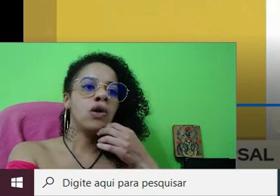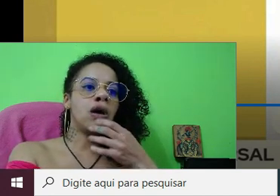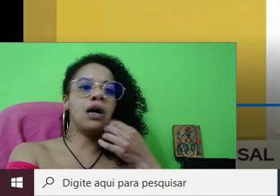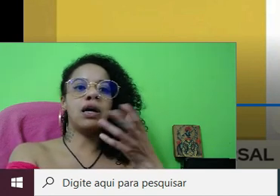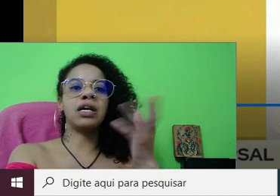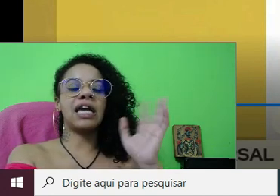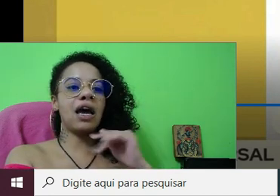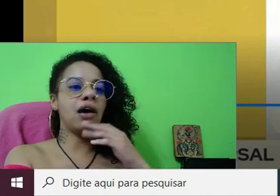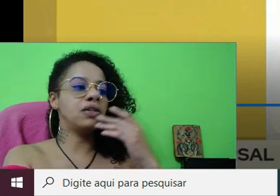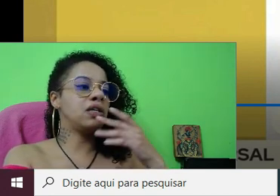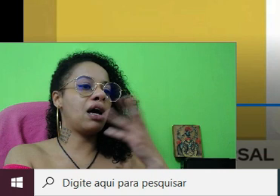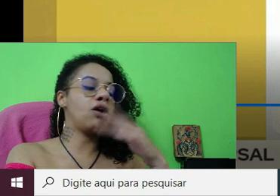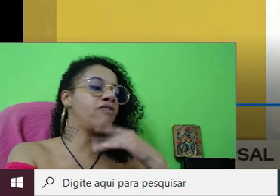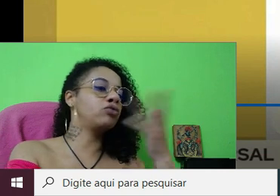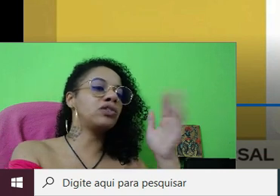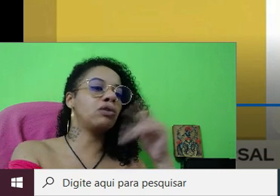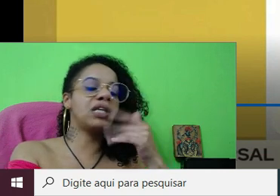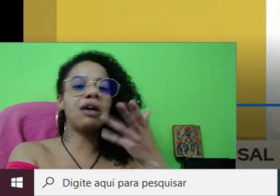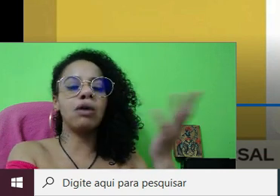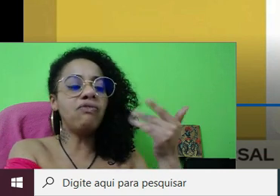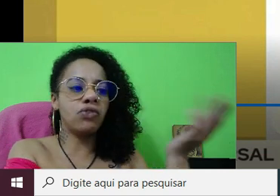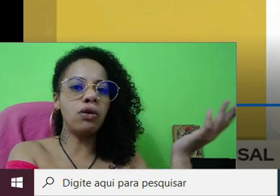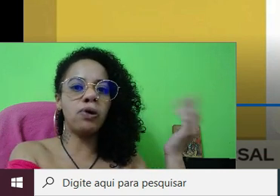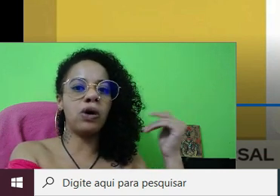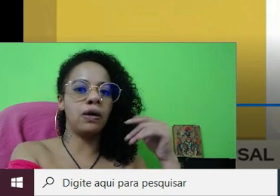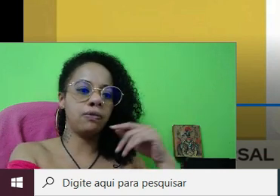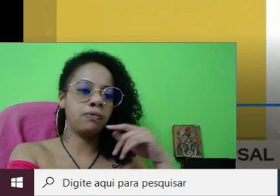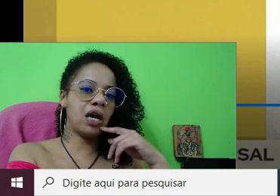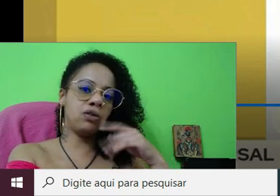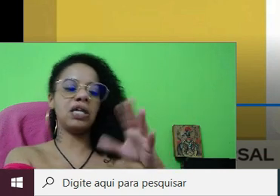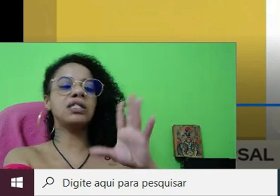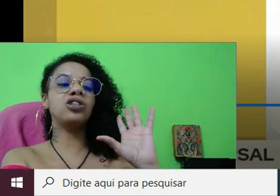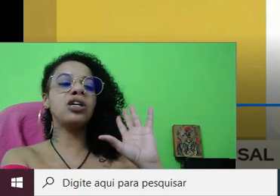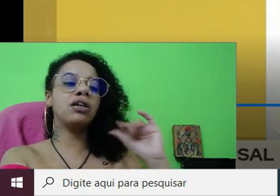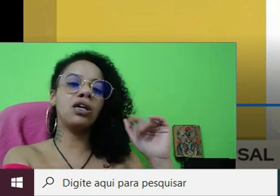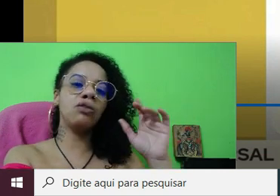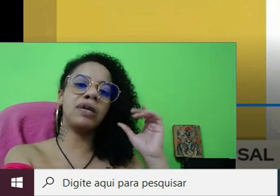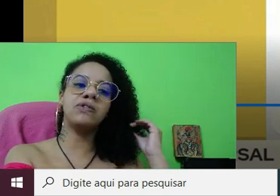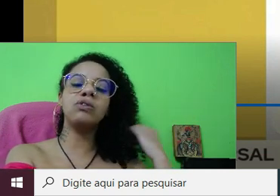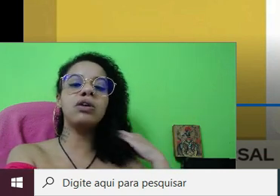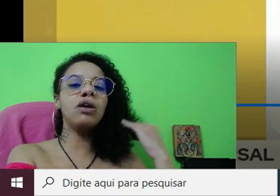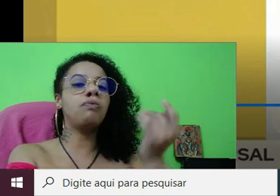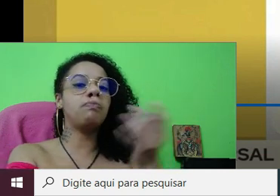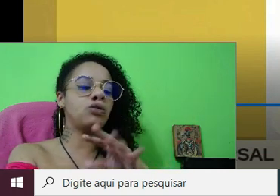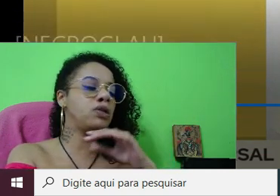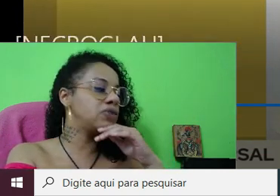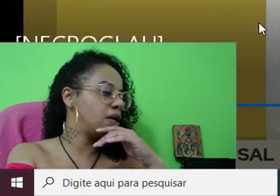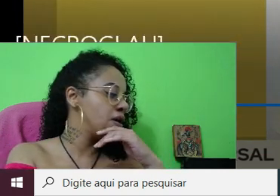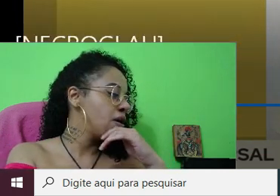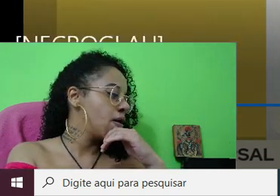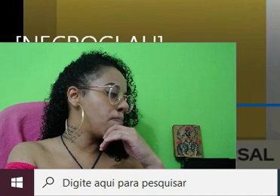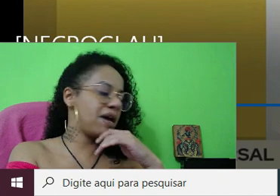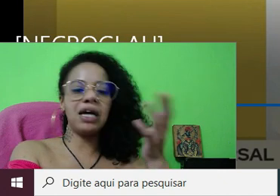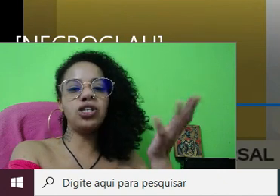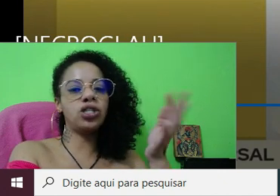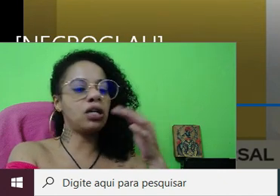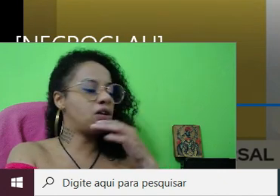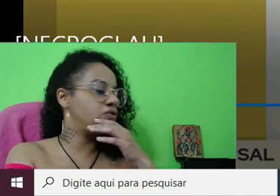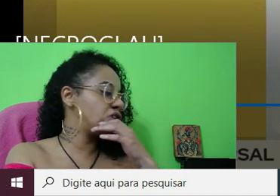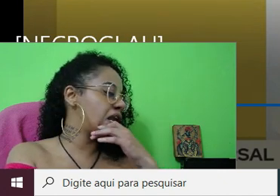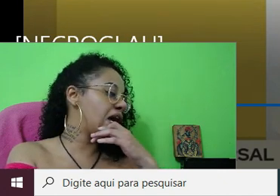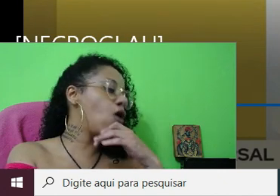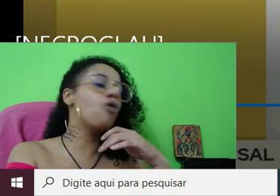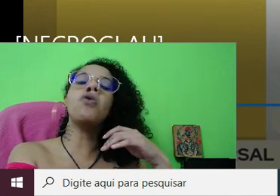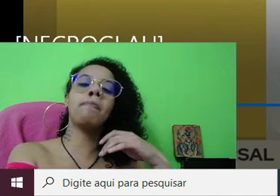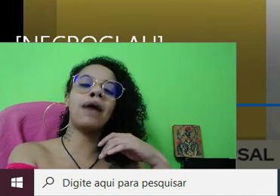aí o guerras a revolução sei lá não vou a não ser que seja aqui no Brasil que eu mais ou menos sei mas